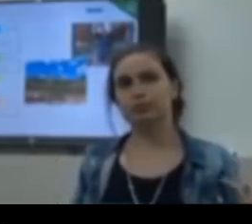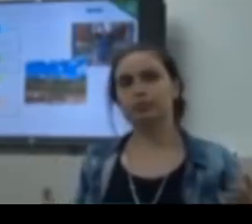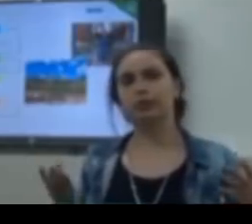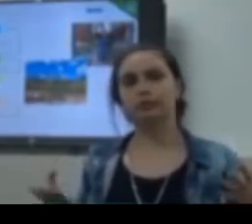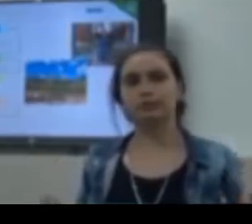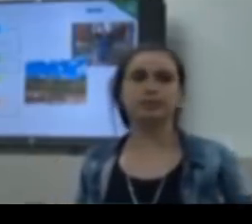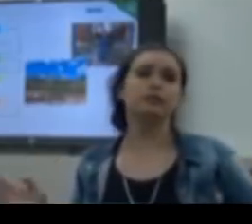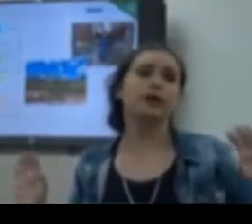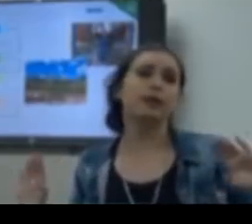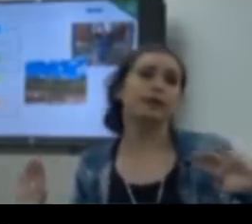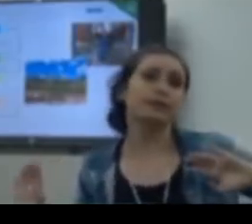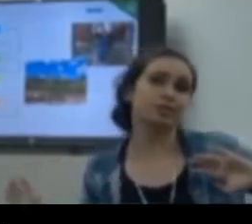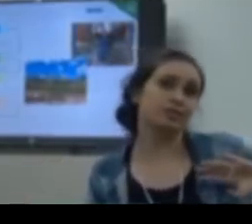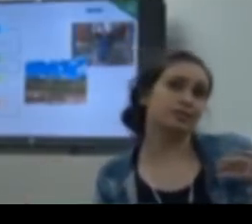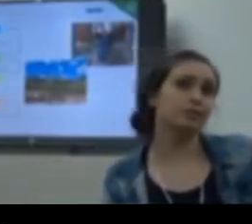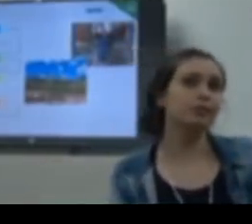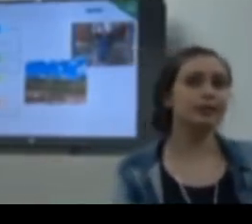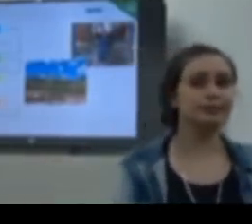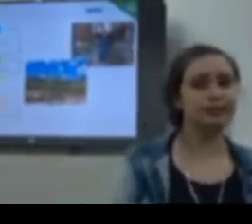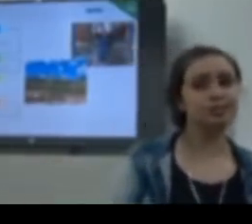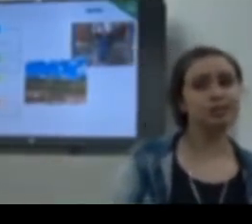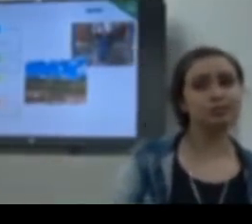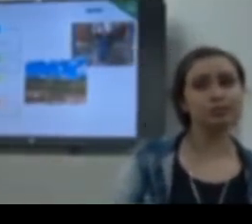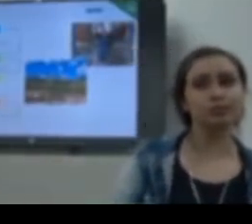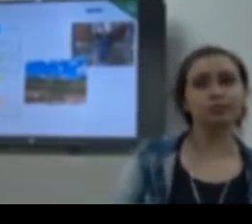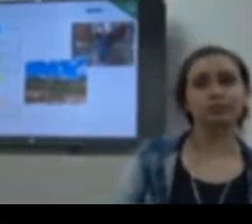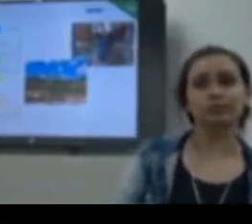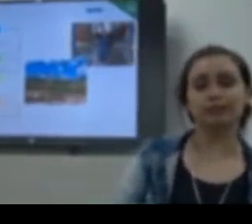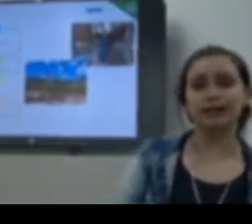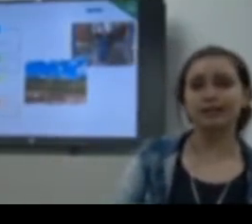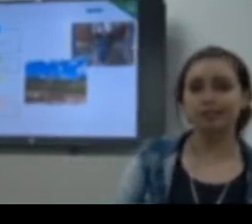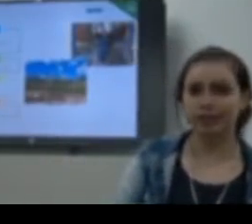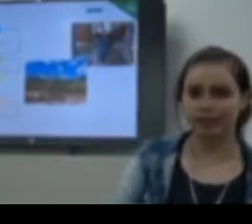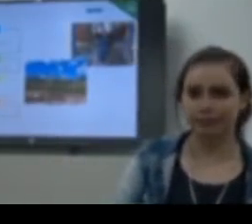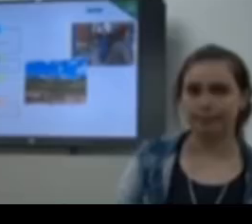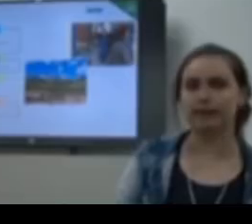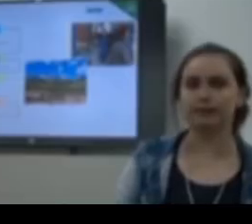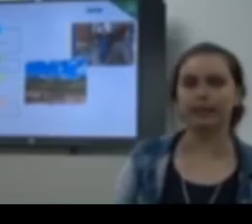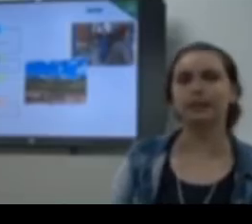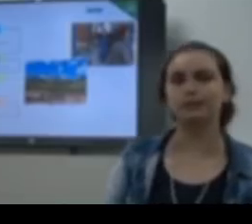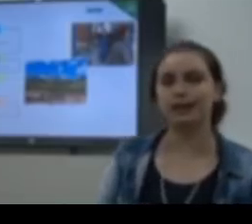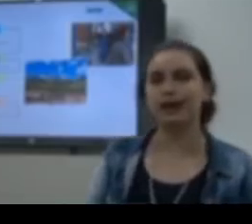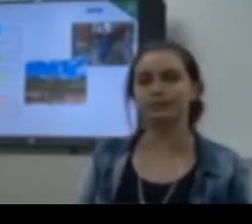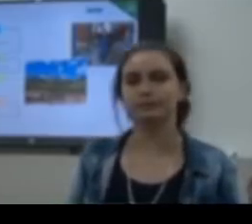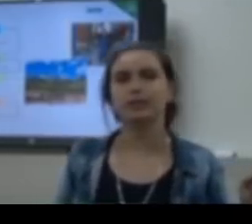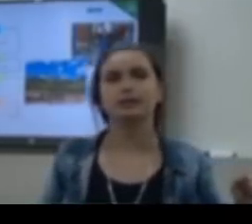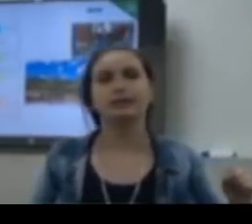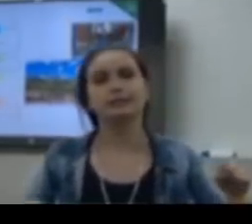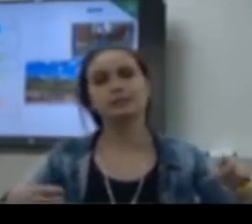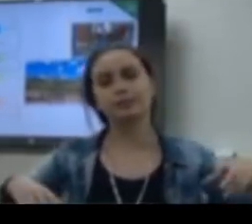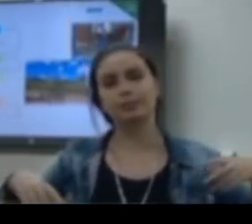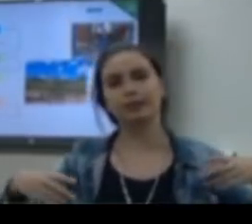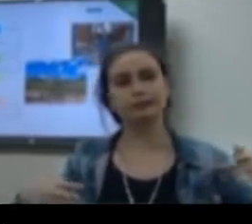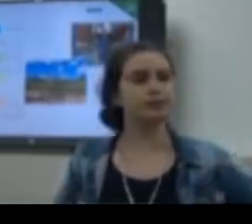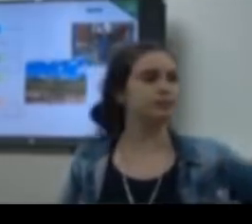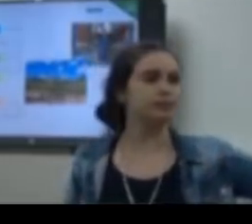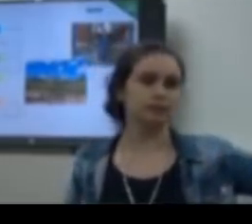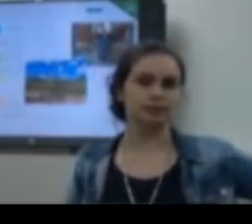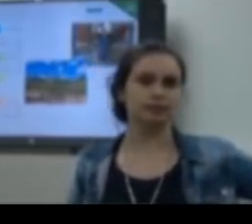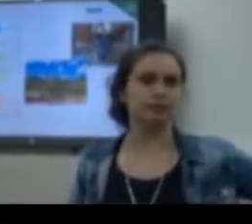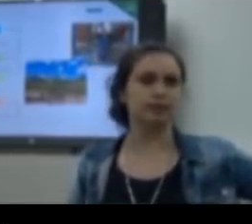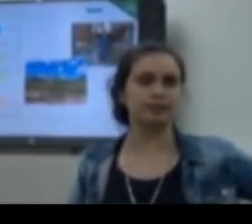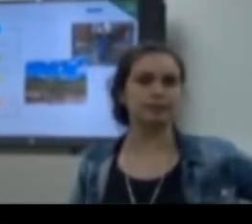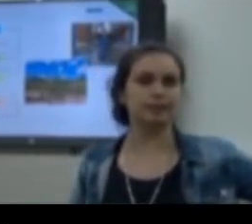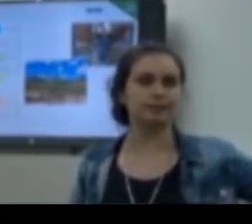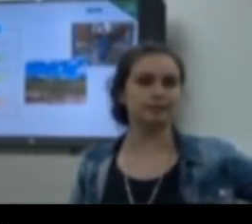de tronco retorcido, é uma vegetação característica da Caatinga e também lá do Cerrado. Então são